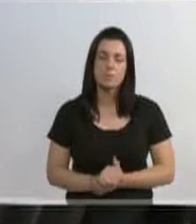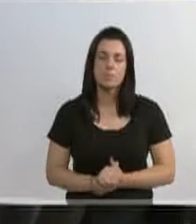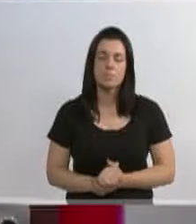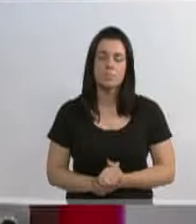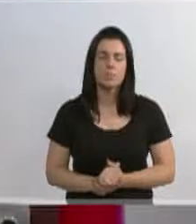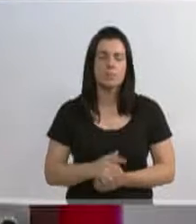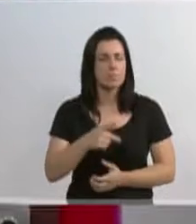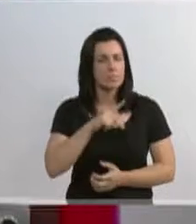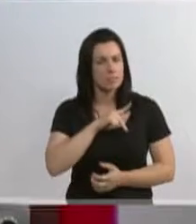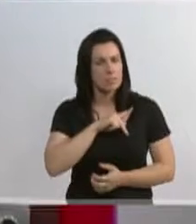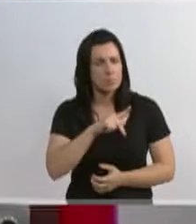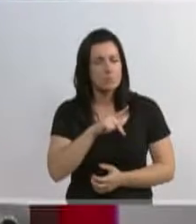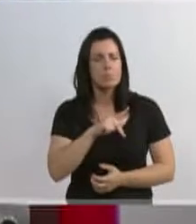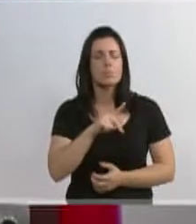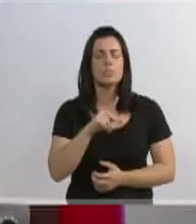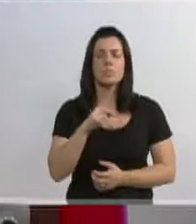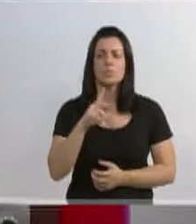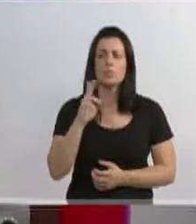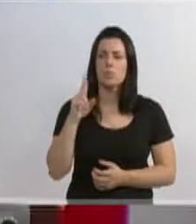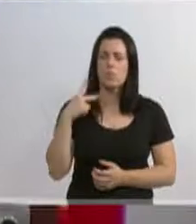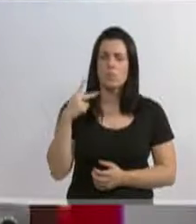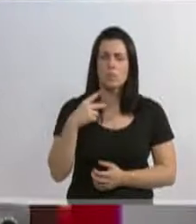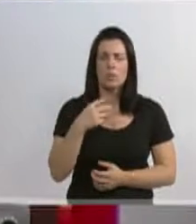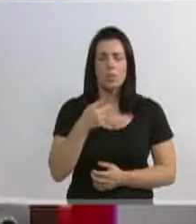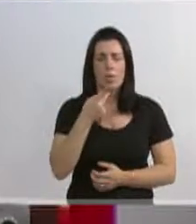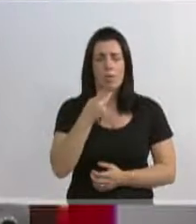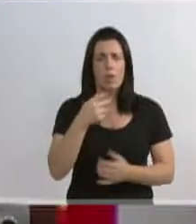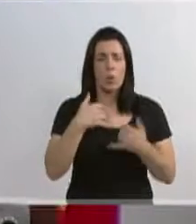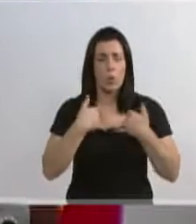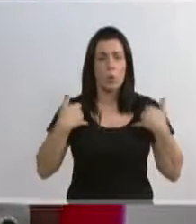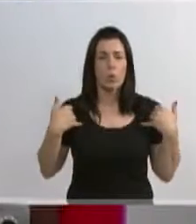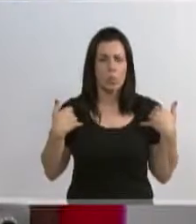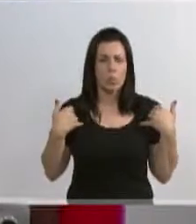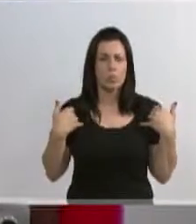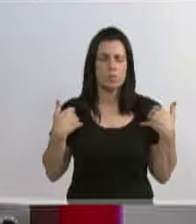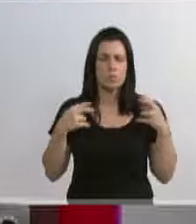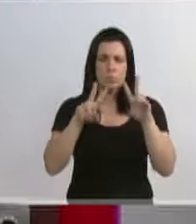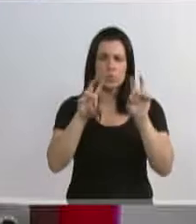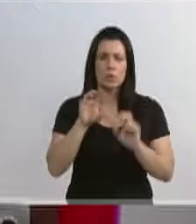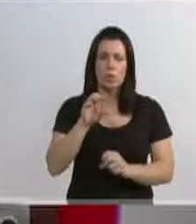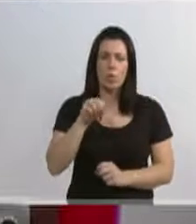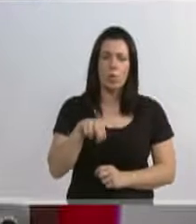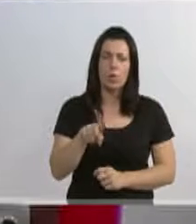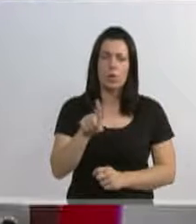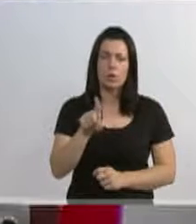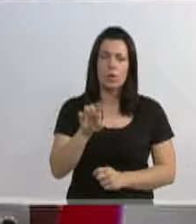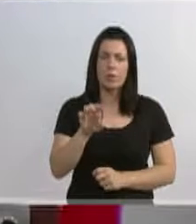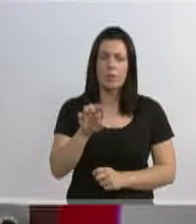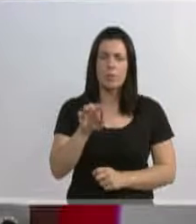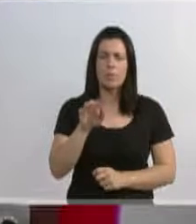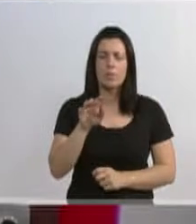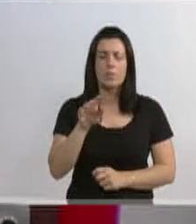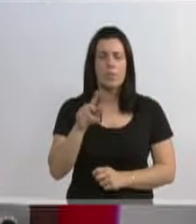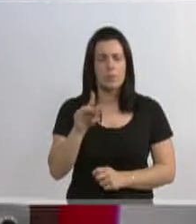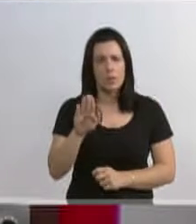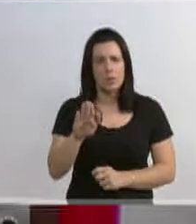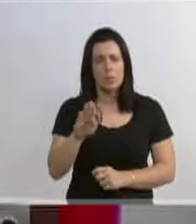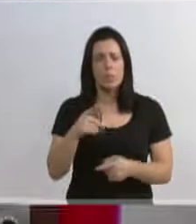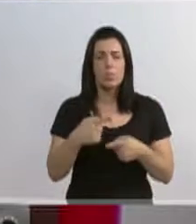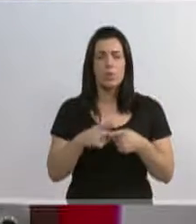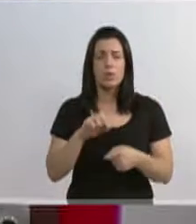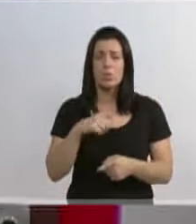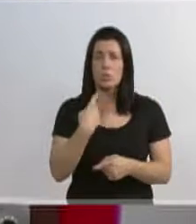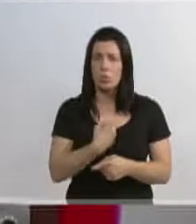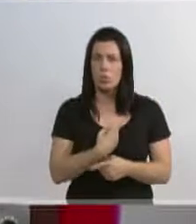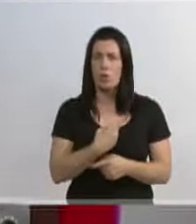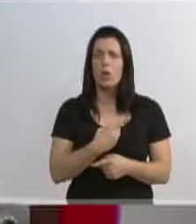Senhor presidente, senhores vereadores, eu tenho orgulho para falar do CONDEV. Eu tenho orgulho de falar do CONDEV porque nós